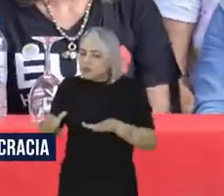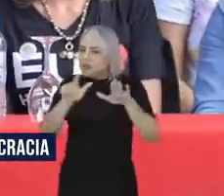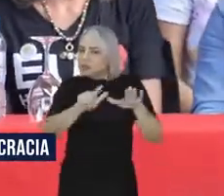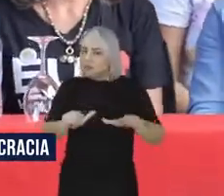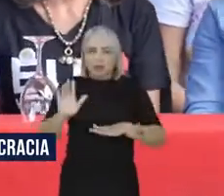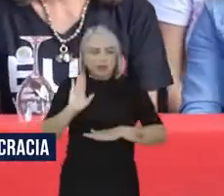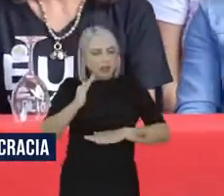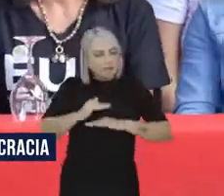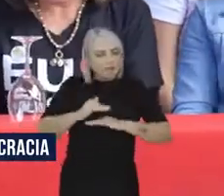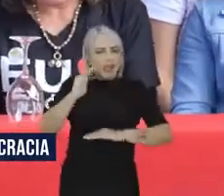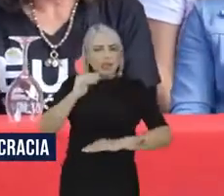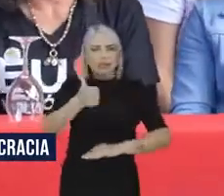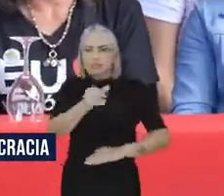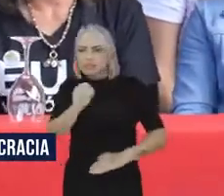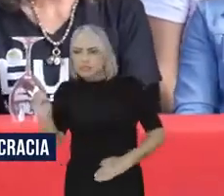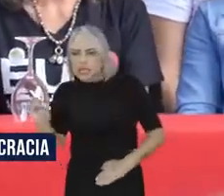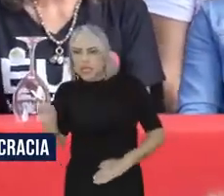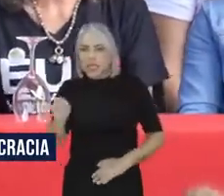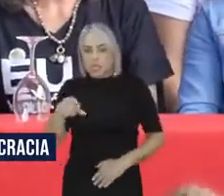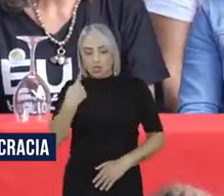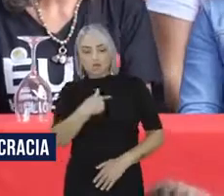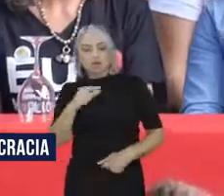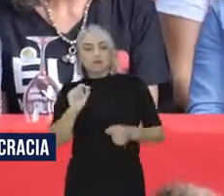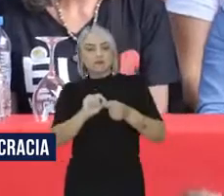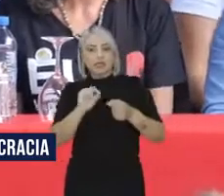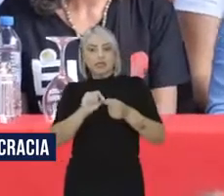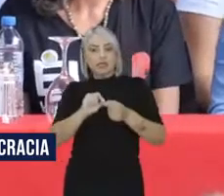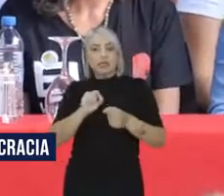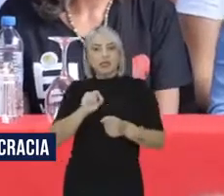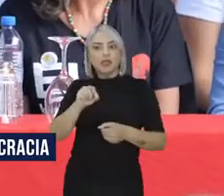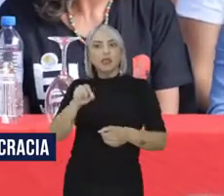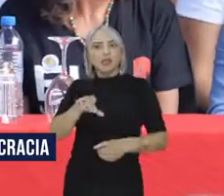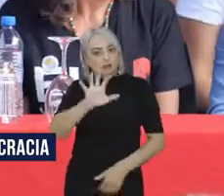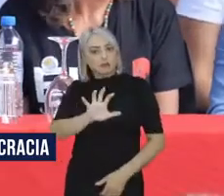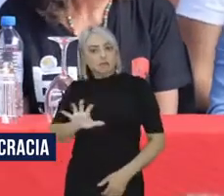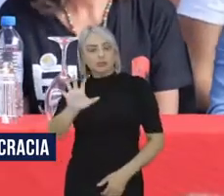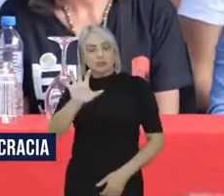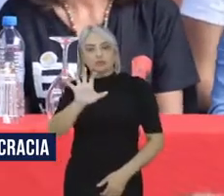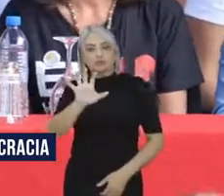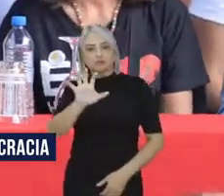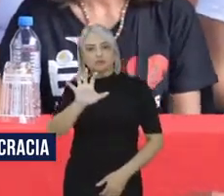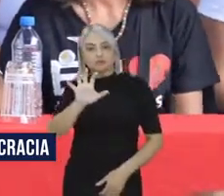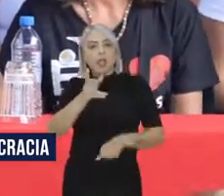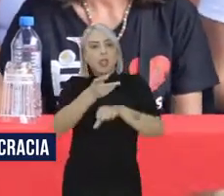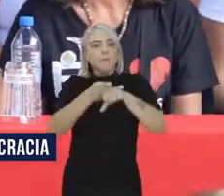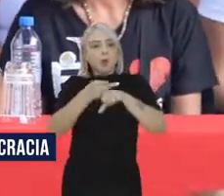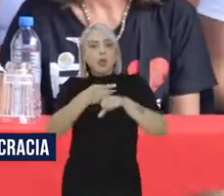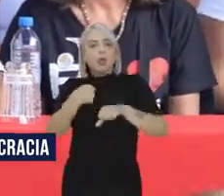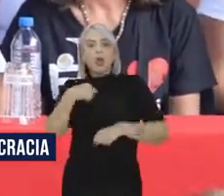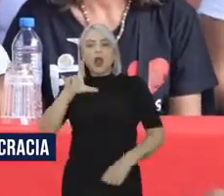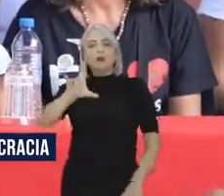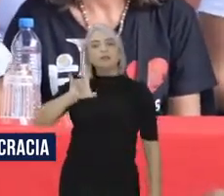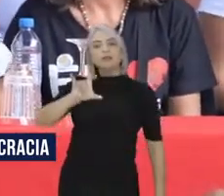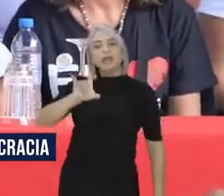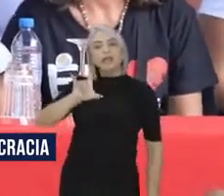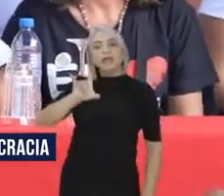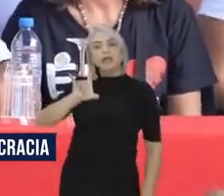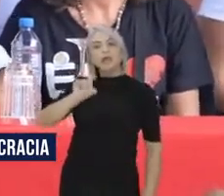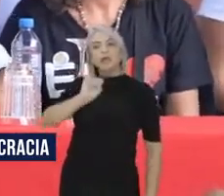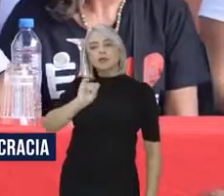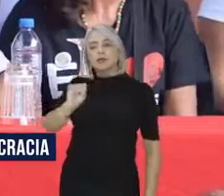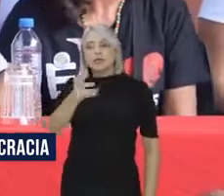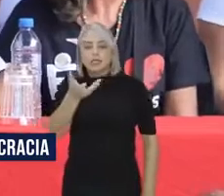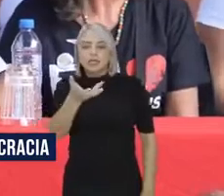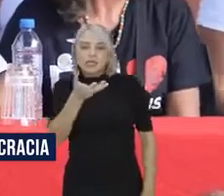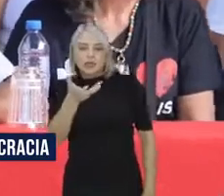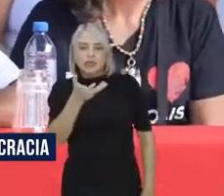fazer na região, a gente está fazendo também. Então, procura nós no Instagram, Se você quer que a gente faça um mutirão na sua quebrada, eu tô